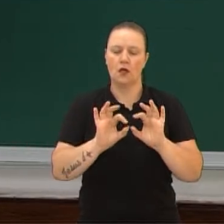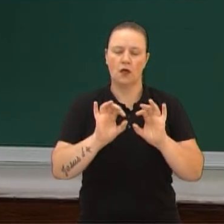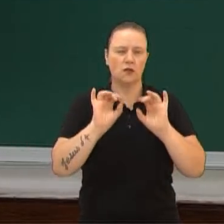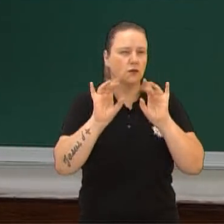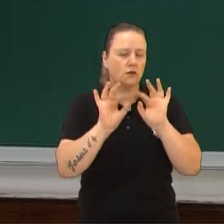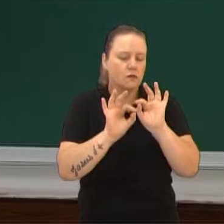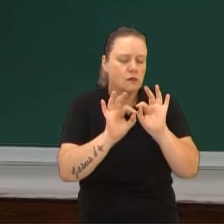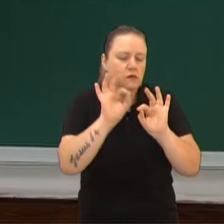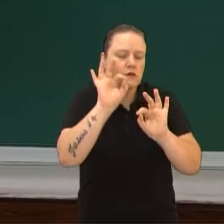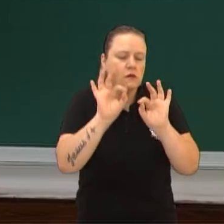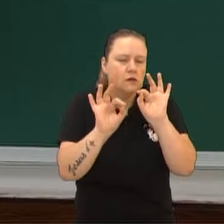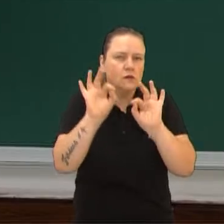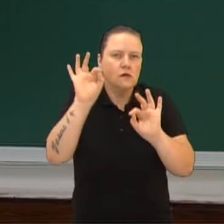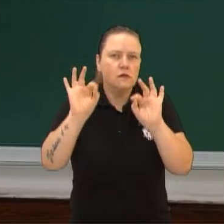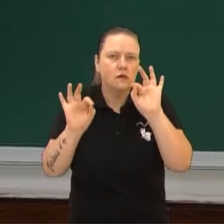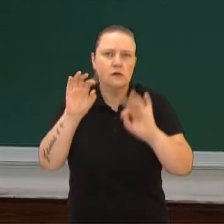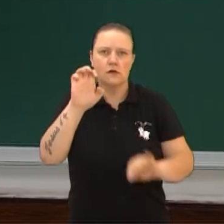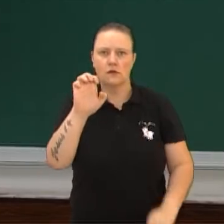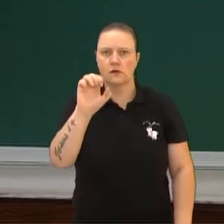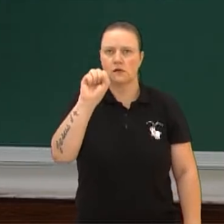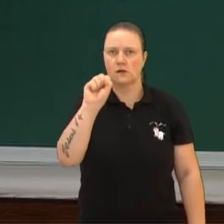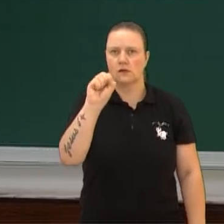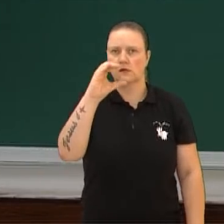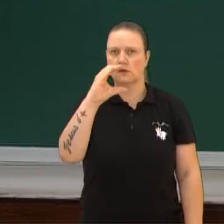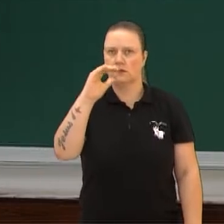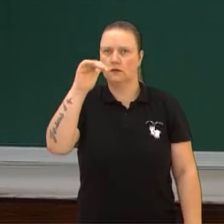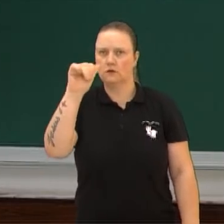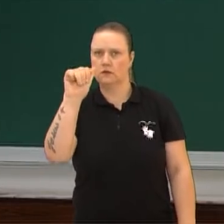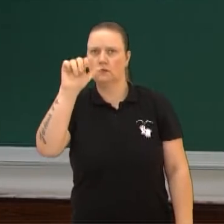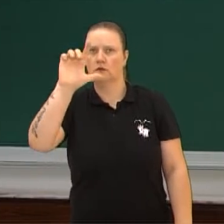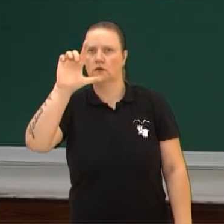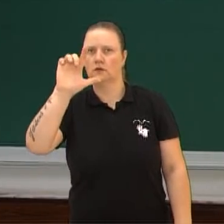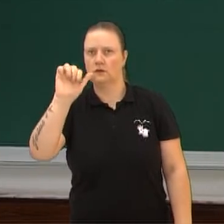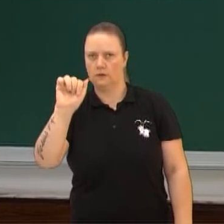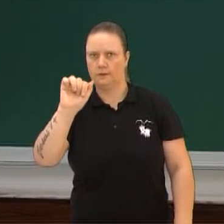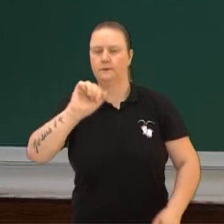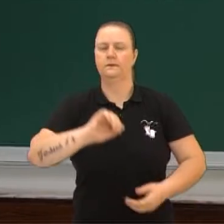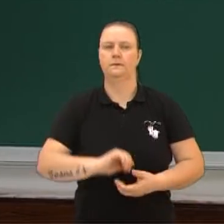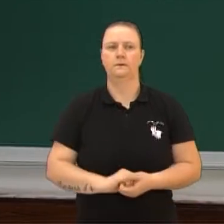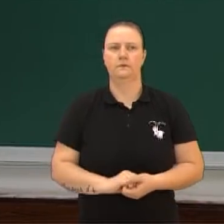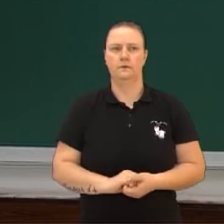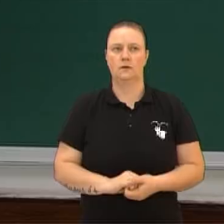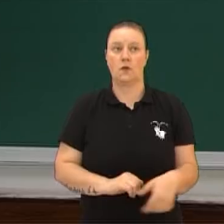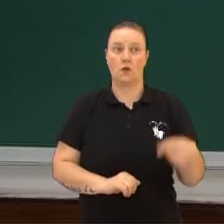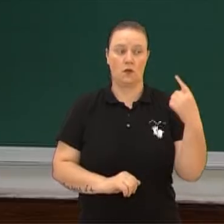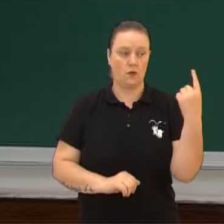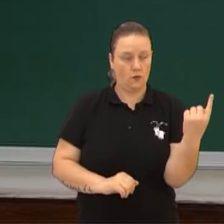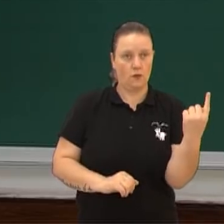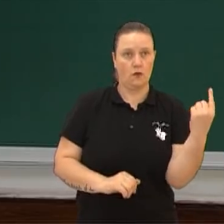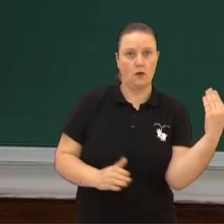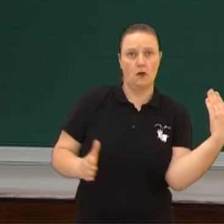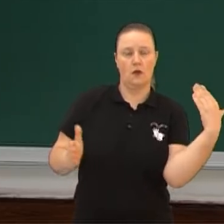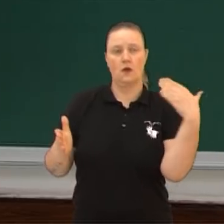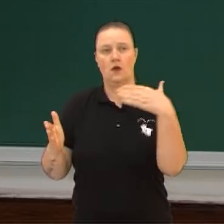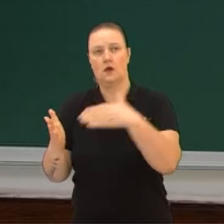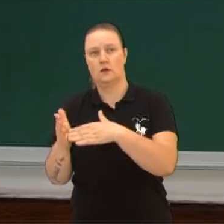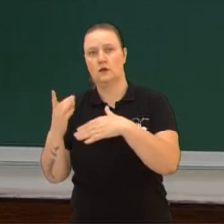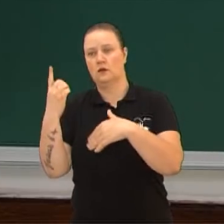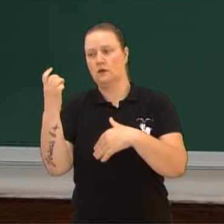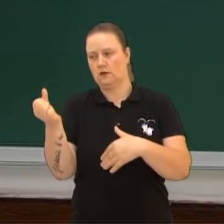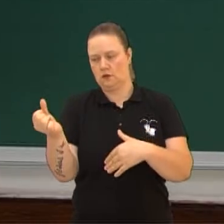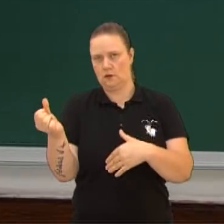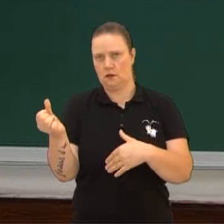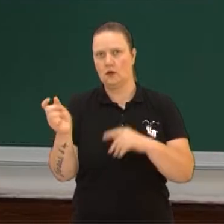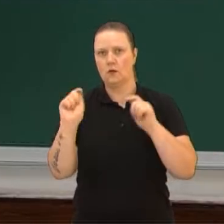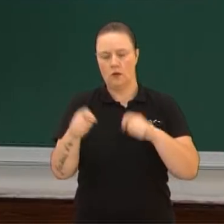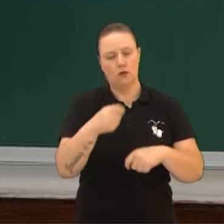vai trabalhar isso um pouquinho mais lá pra frente, tá bom? Mas você pode colocar do 1 ali até, né, o 16 sem